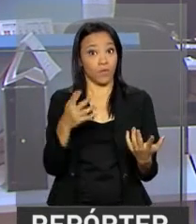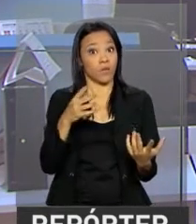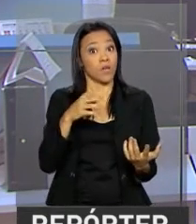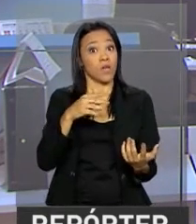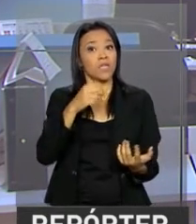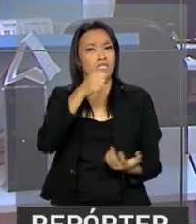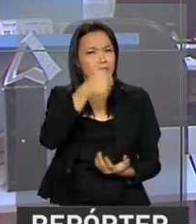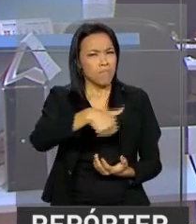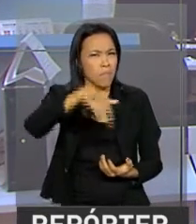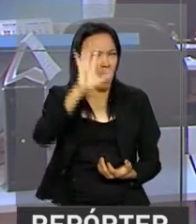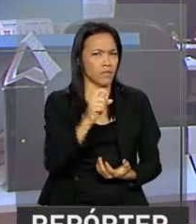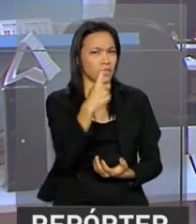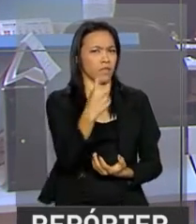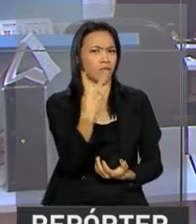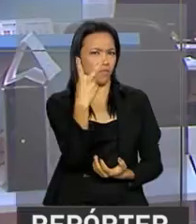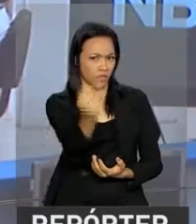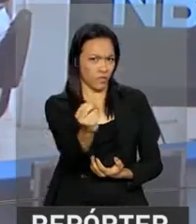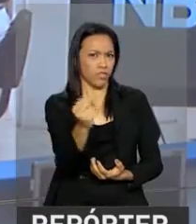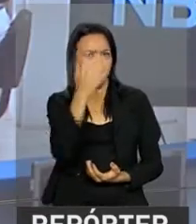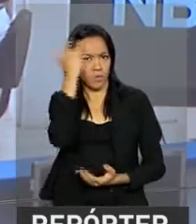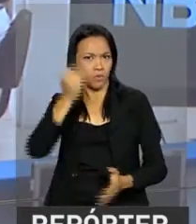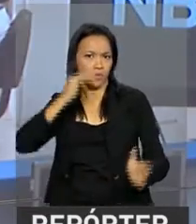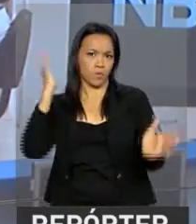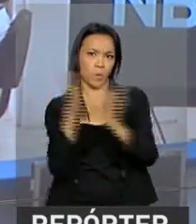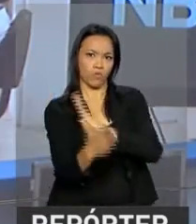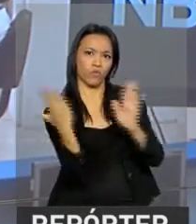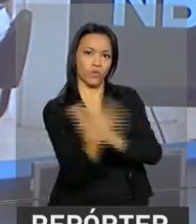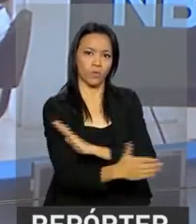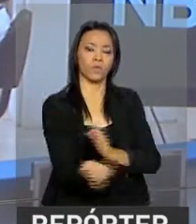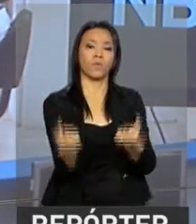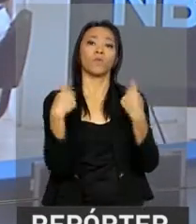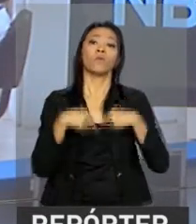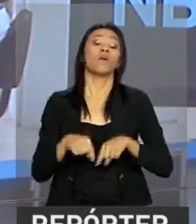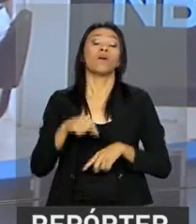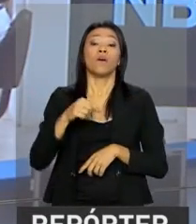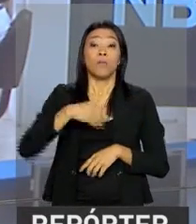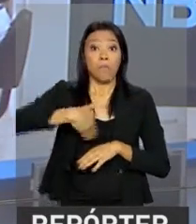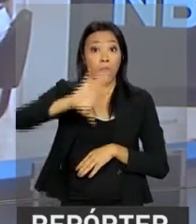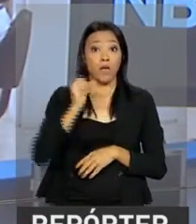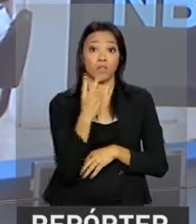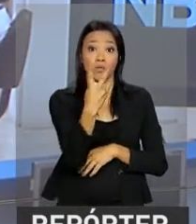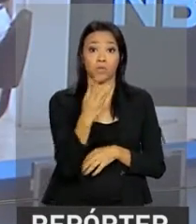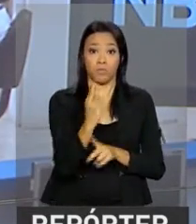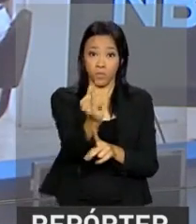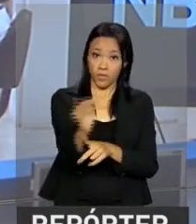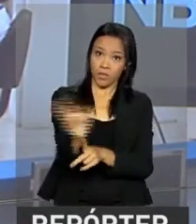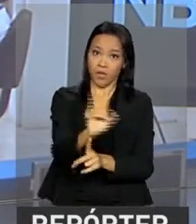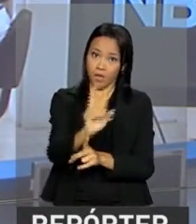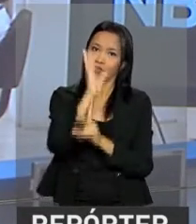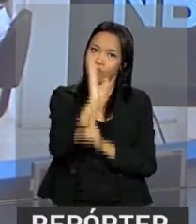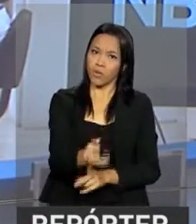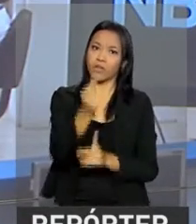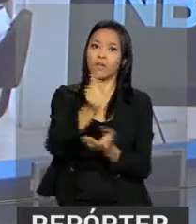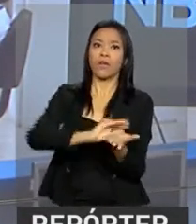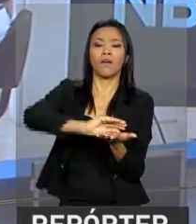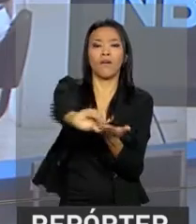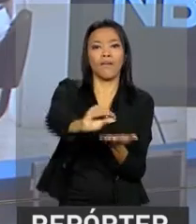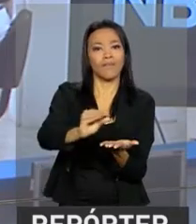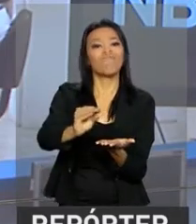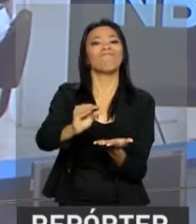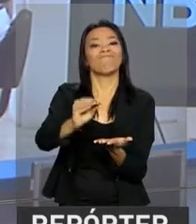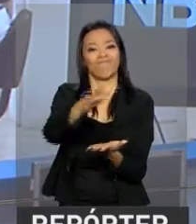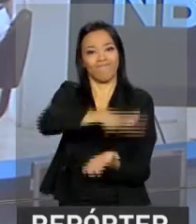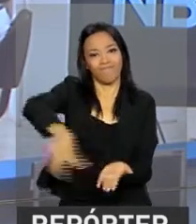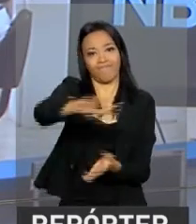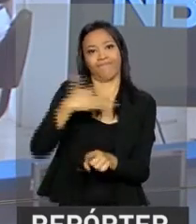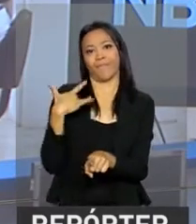mais de 120 foragidos. E mais de R$2 bilhões foram liberados para a saúde. O dinheiro é